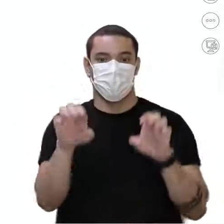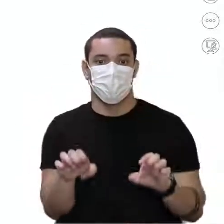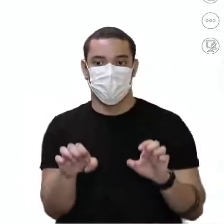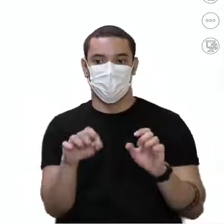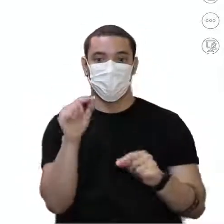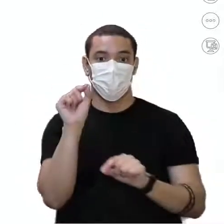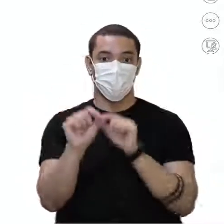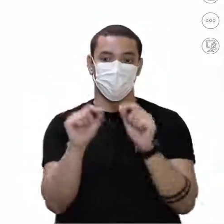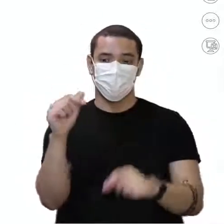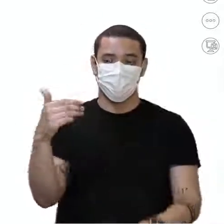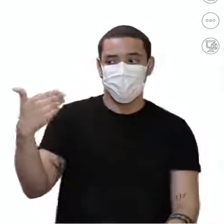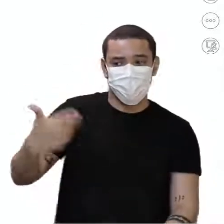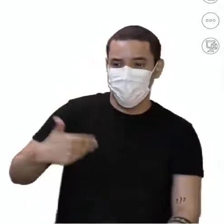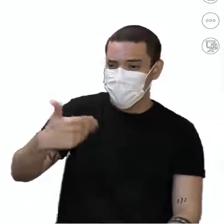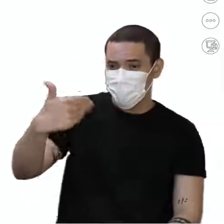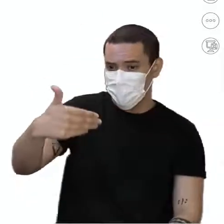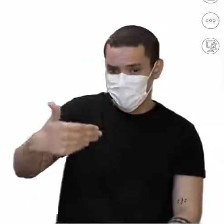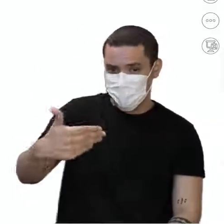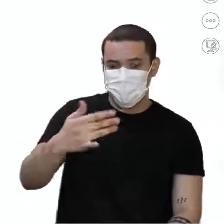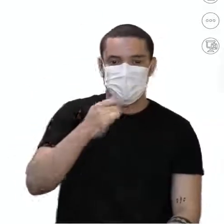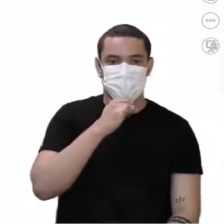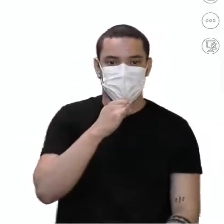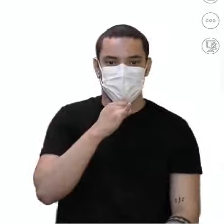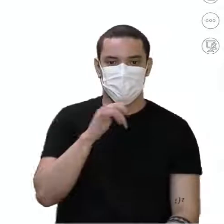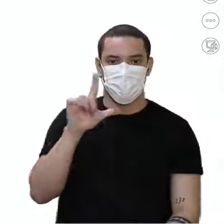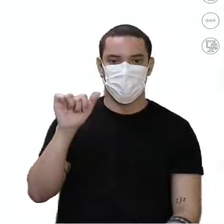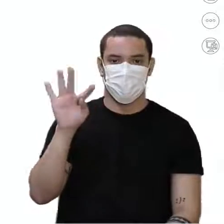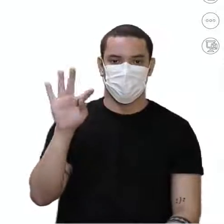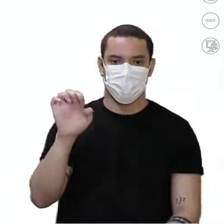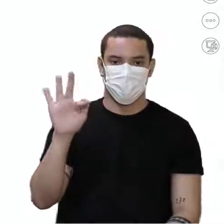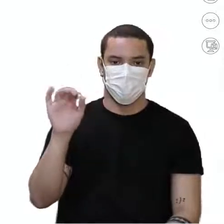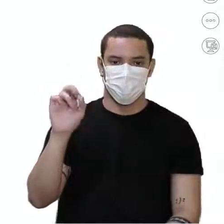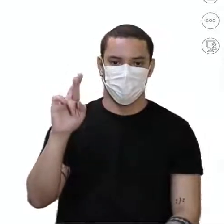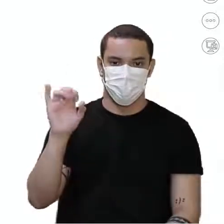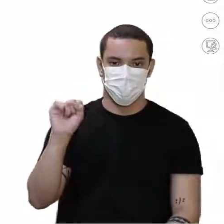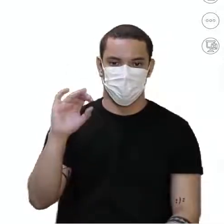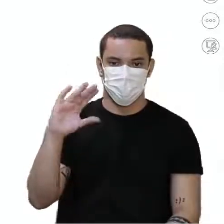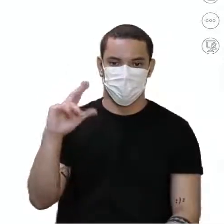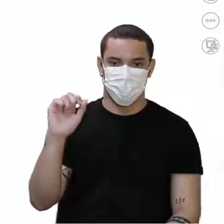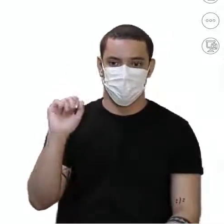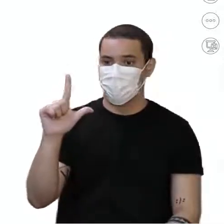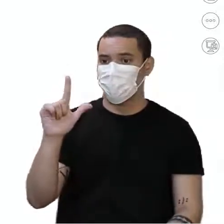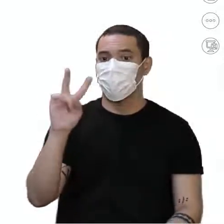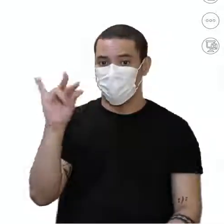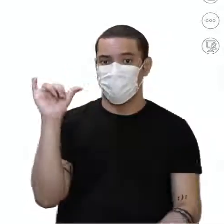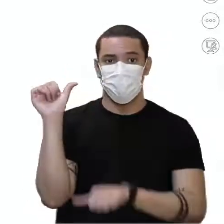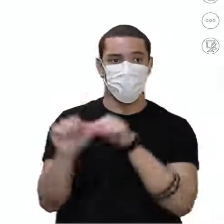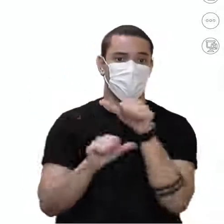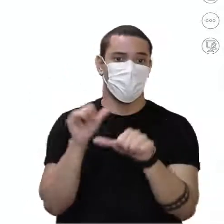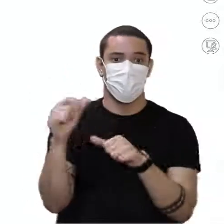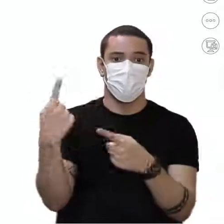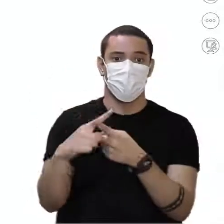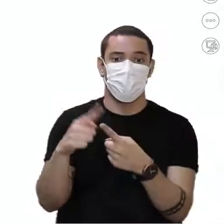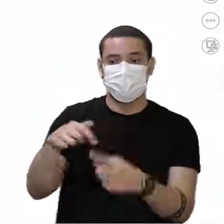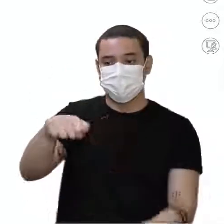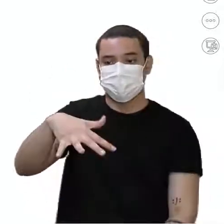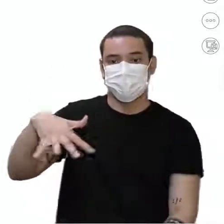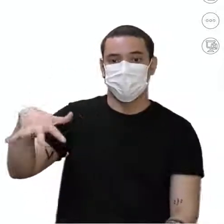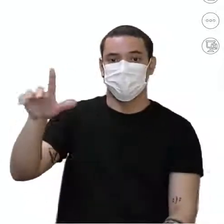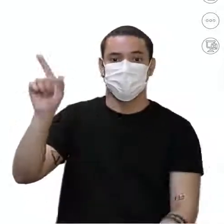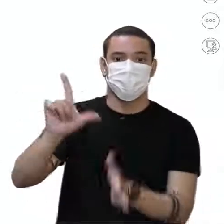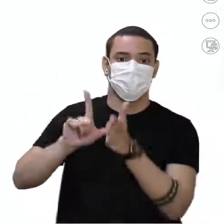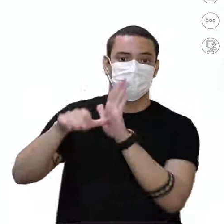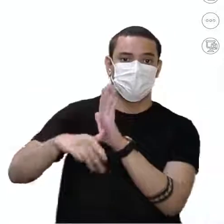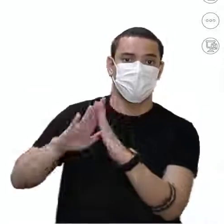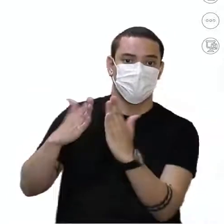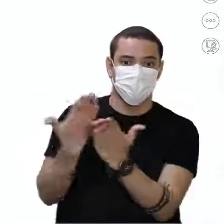O que vem depois, como esse aqui, ó, late for school, vai mudar. Porque a situação aqui é se atrasar para ir para a escola.